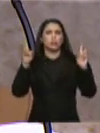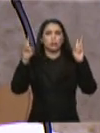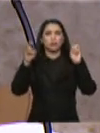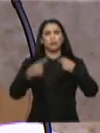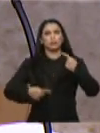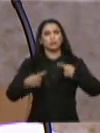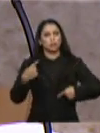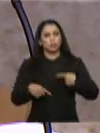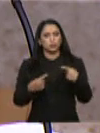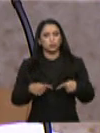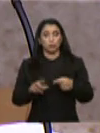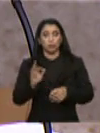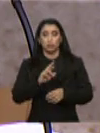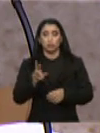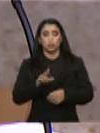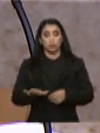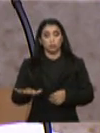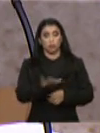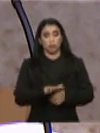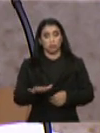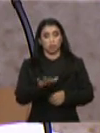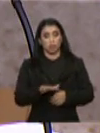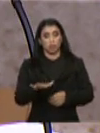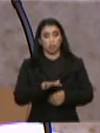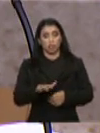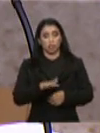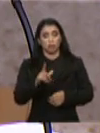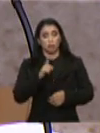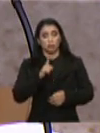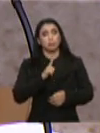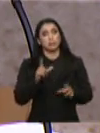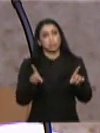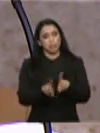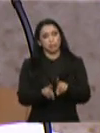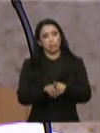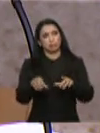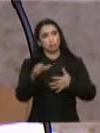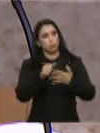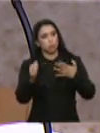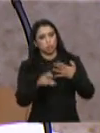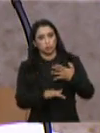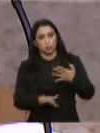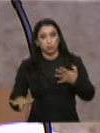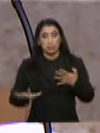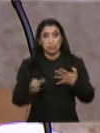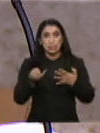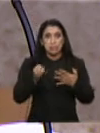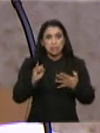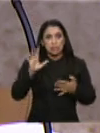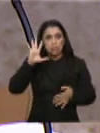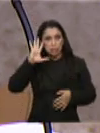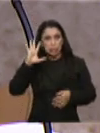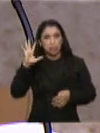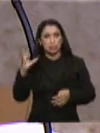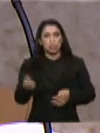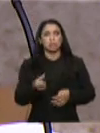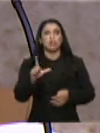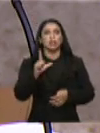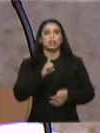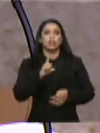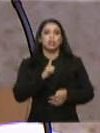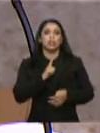no, em âmbito doutrinário, como também jurisprudencial, se tais decisões constituiriam